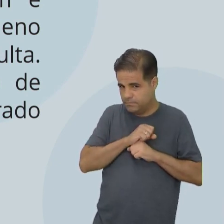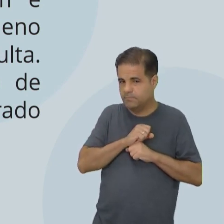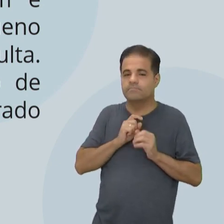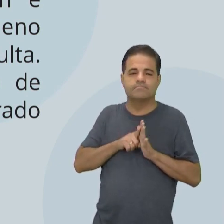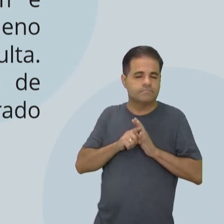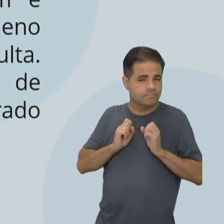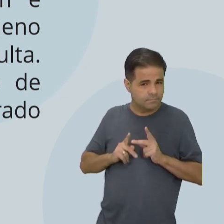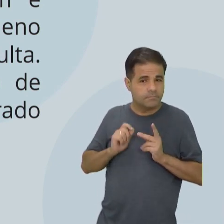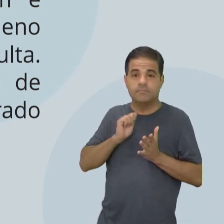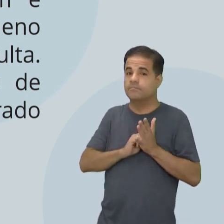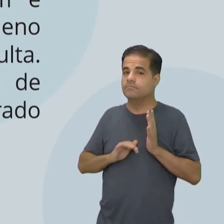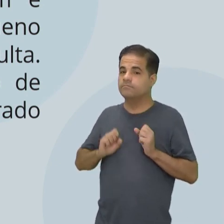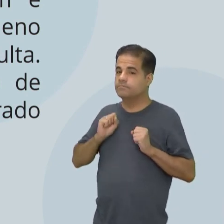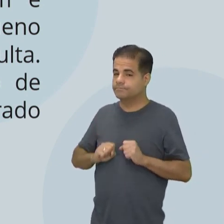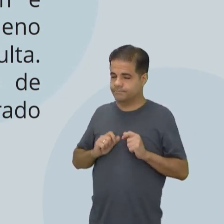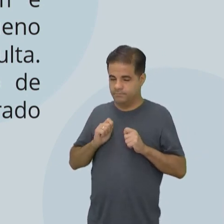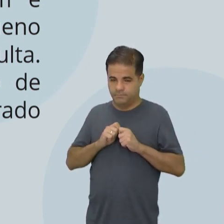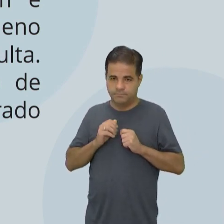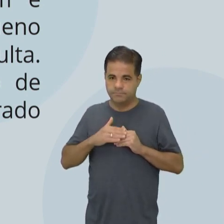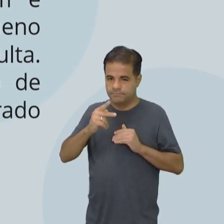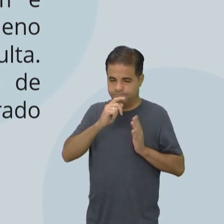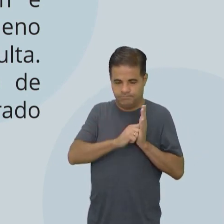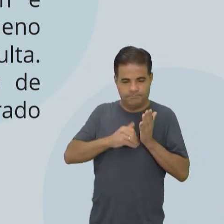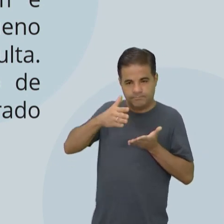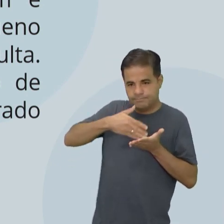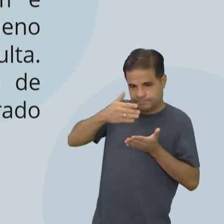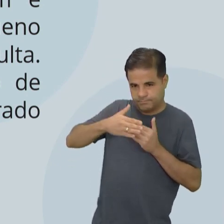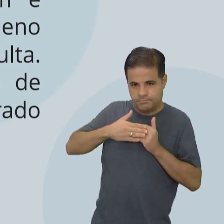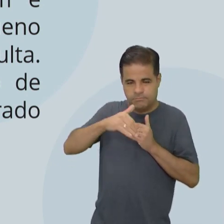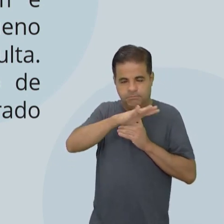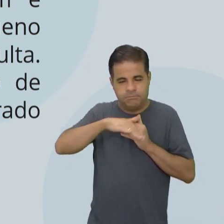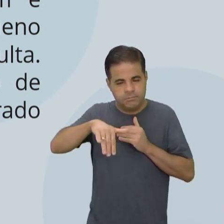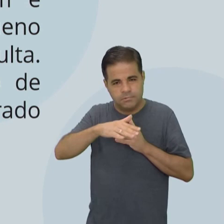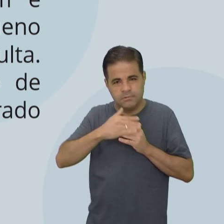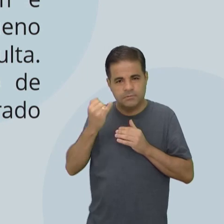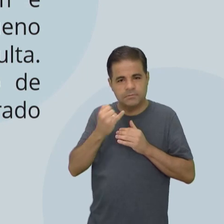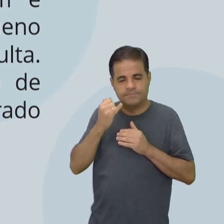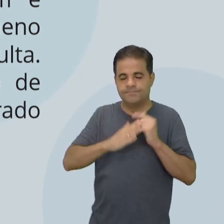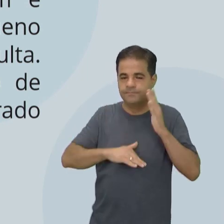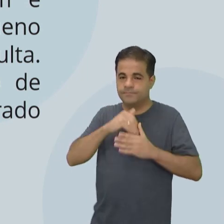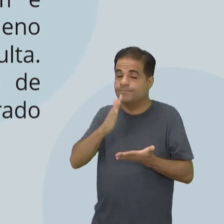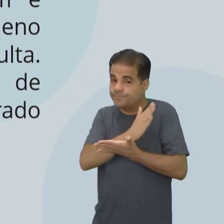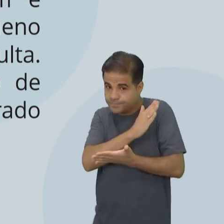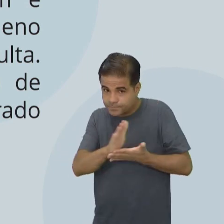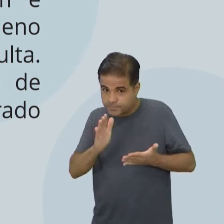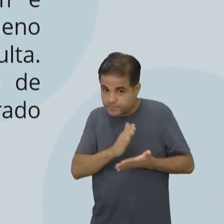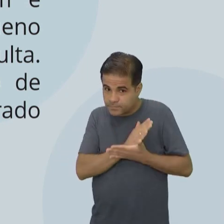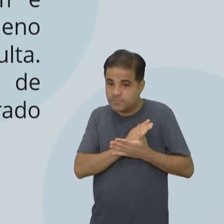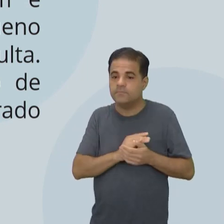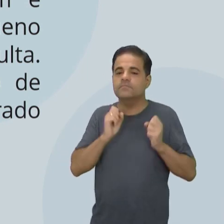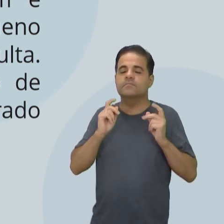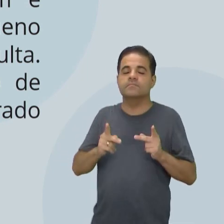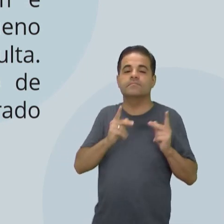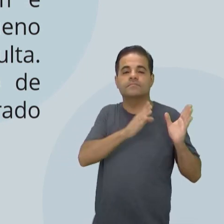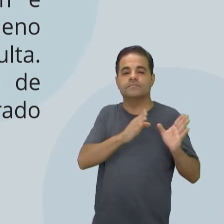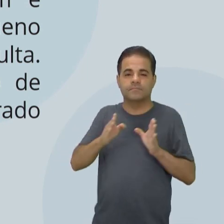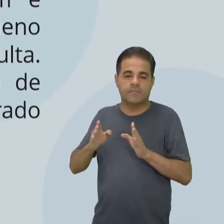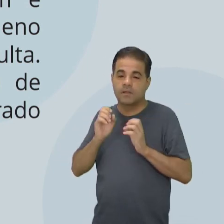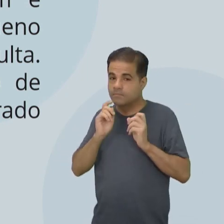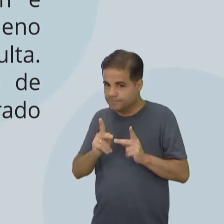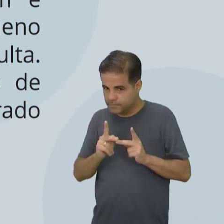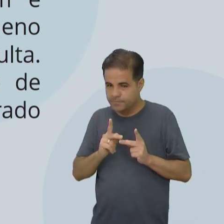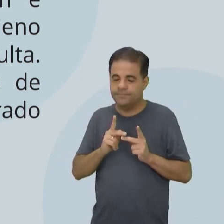consulta. Essa atividade pode ser feita em seu caderno de notas, mas seria importante ter um caderno separado em ordem